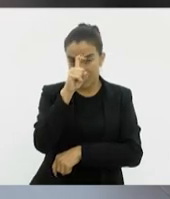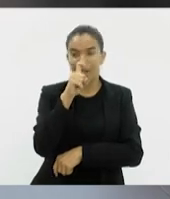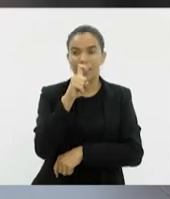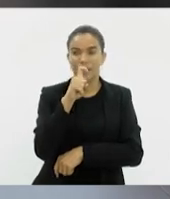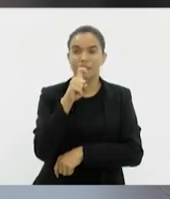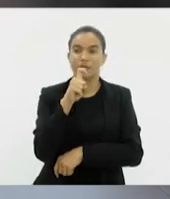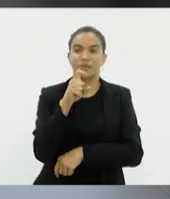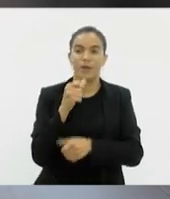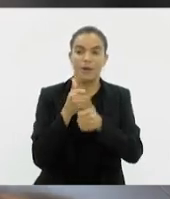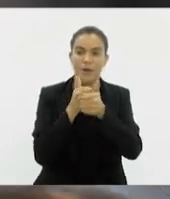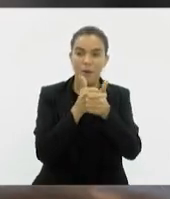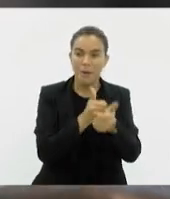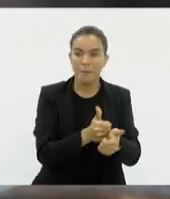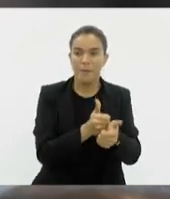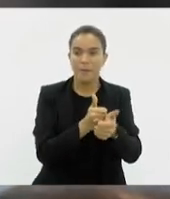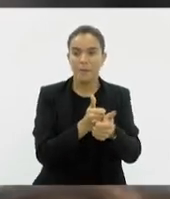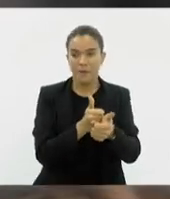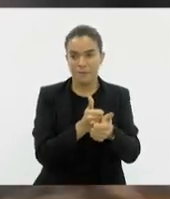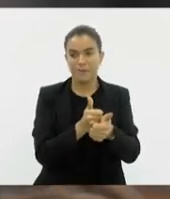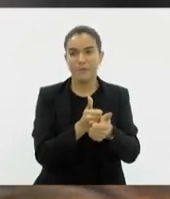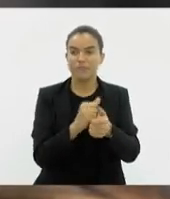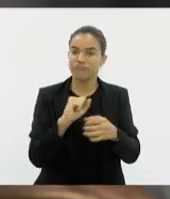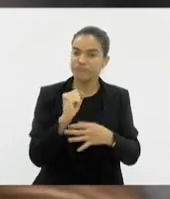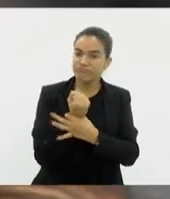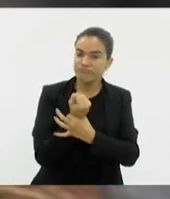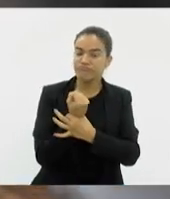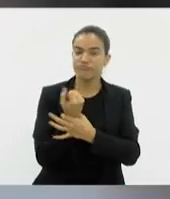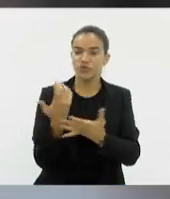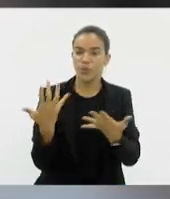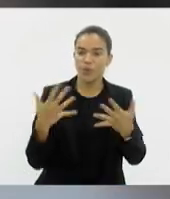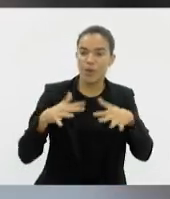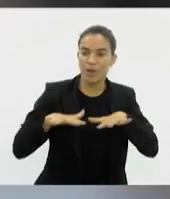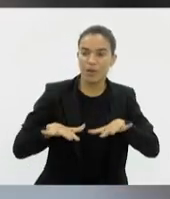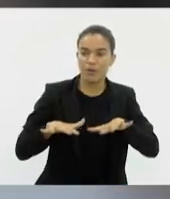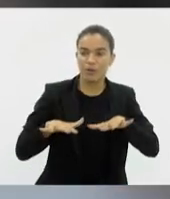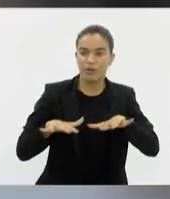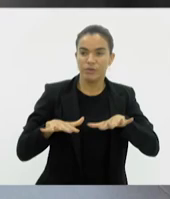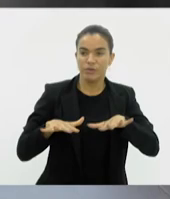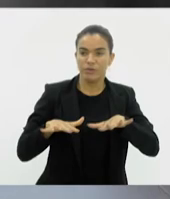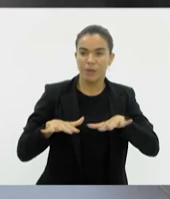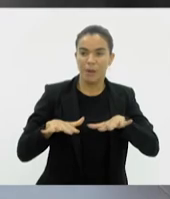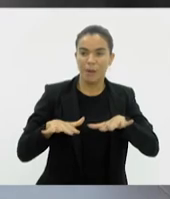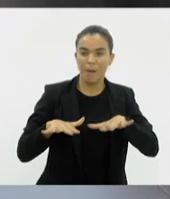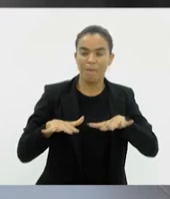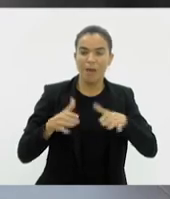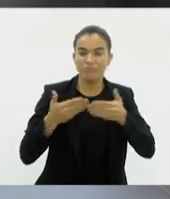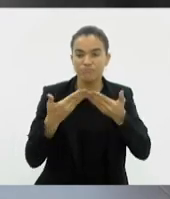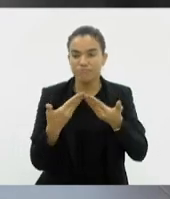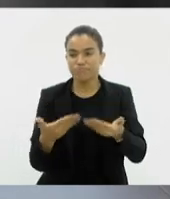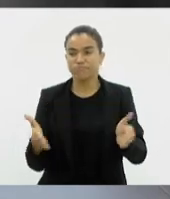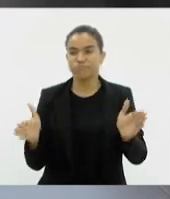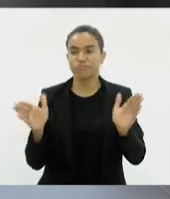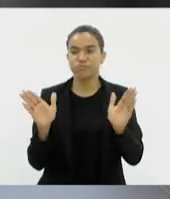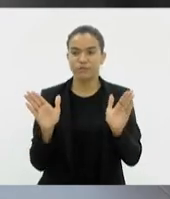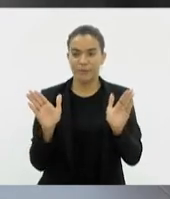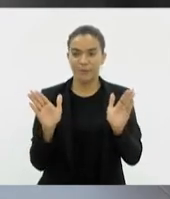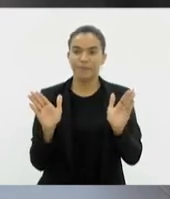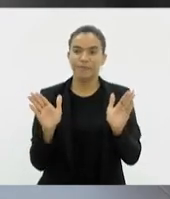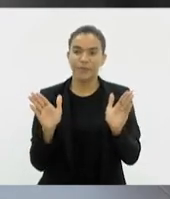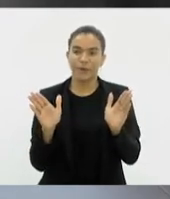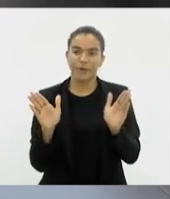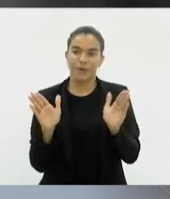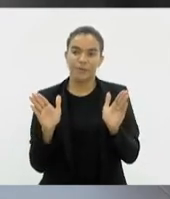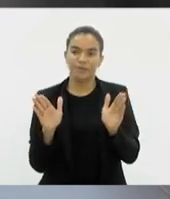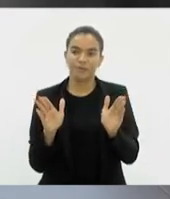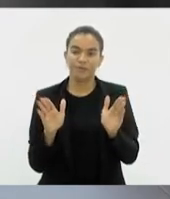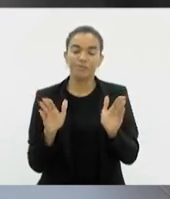acompanhamento dessas pessoas, né? Então, essa garantia de uma inclusão mais estendida, ela veio, né, através